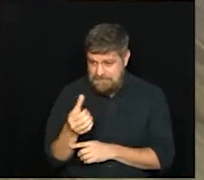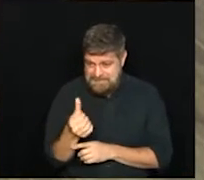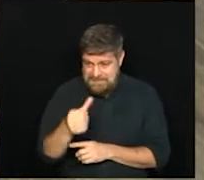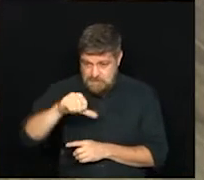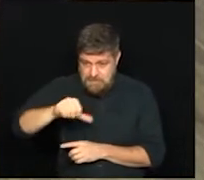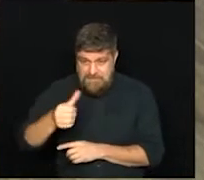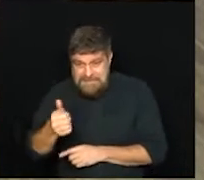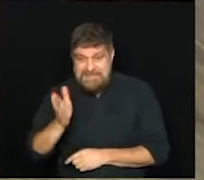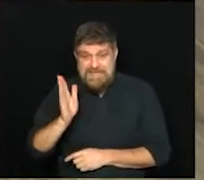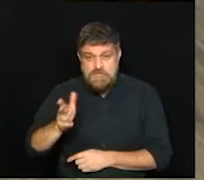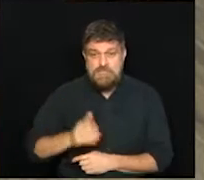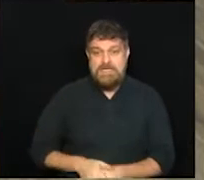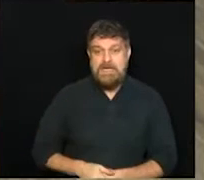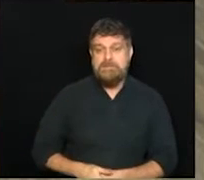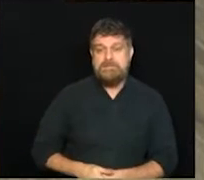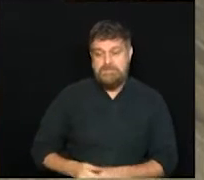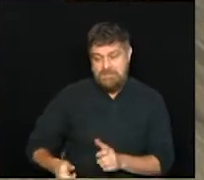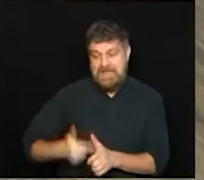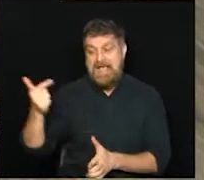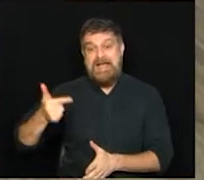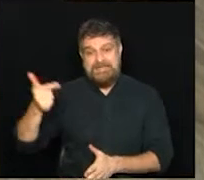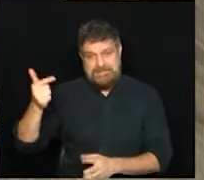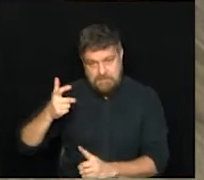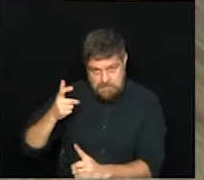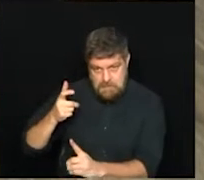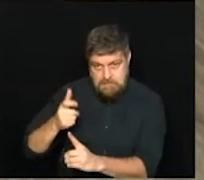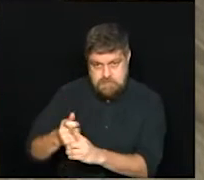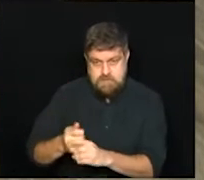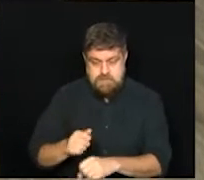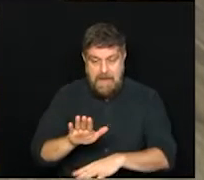34.696 receberam a segunda dose. Tá. Amparo,